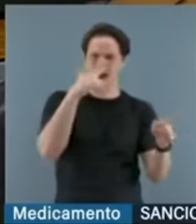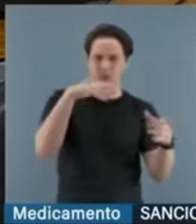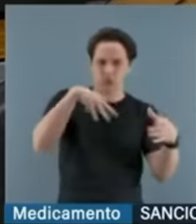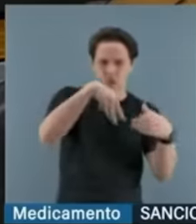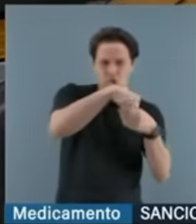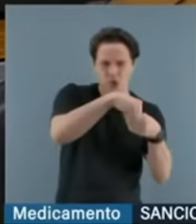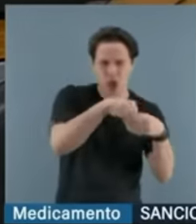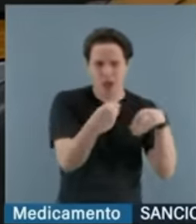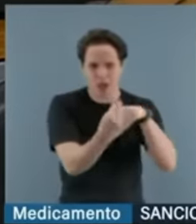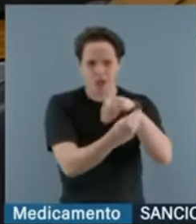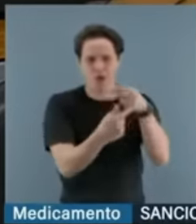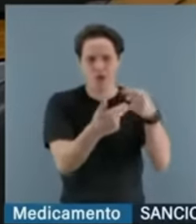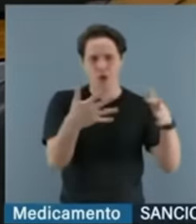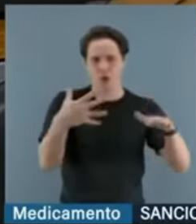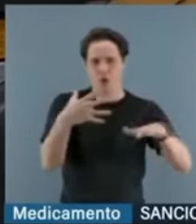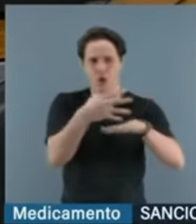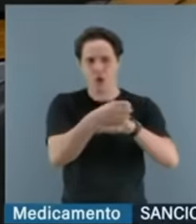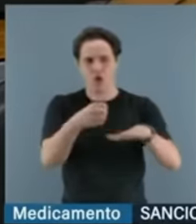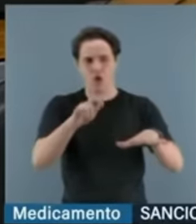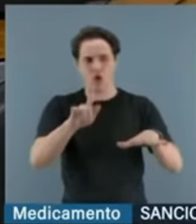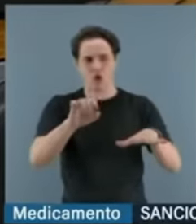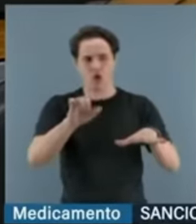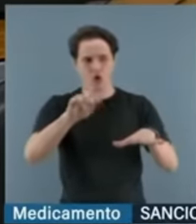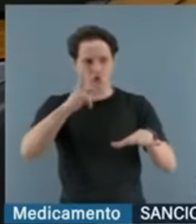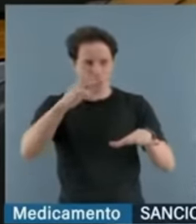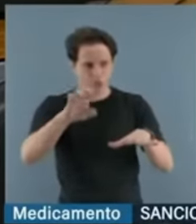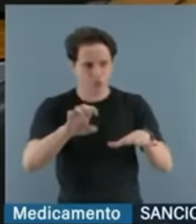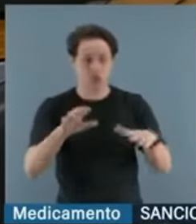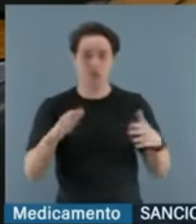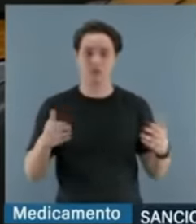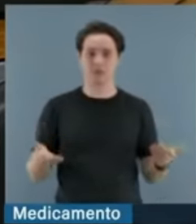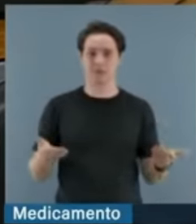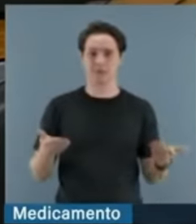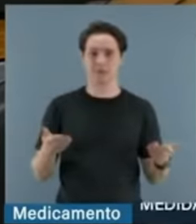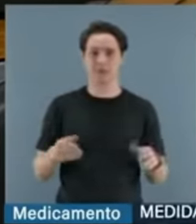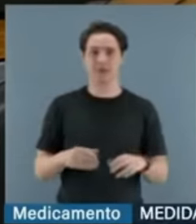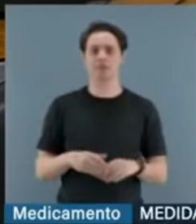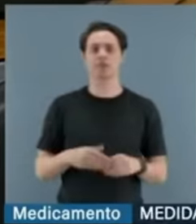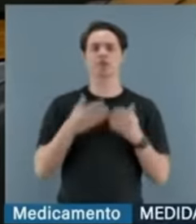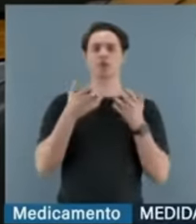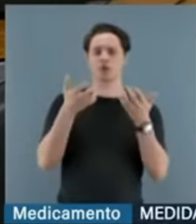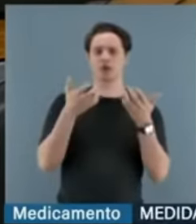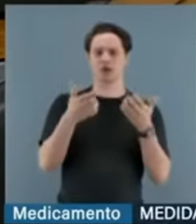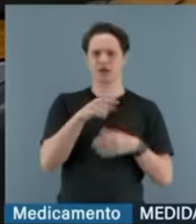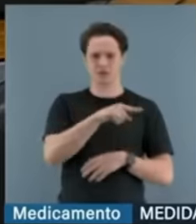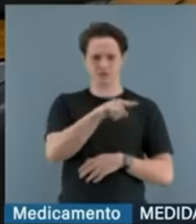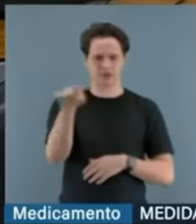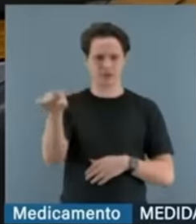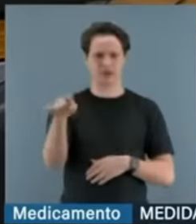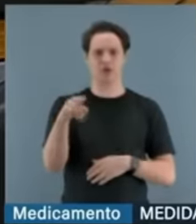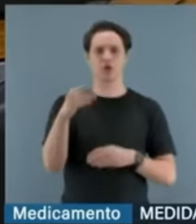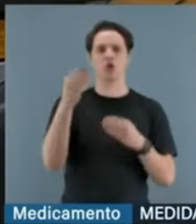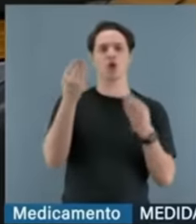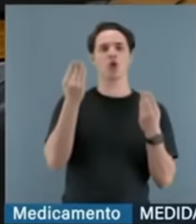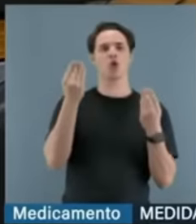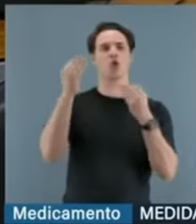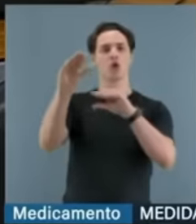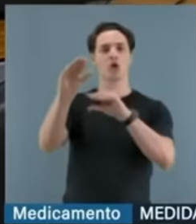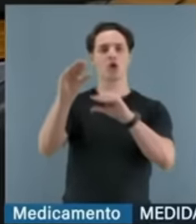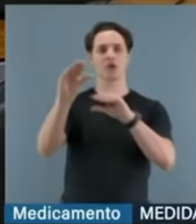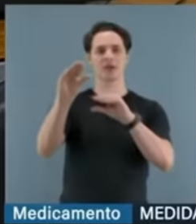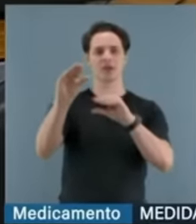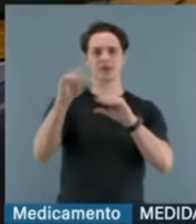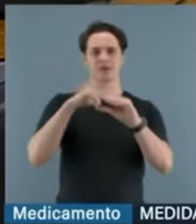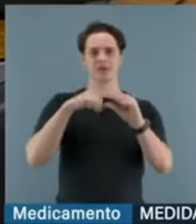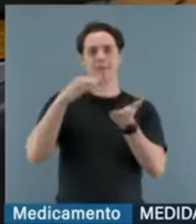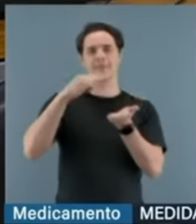numa trama golpista. E eu gostaria que vocês colocassem aí o pedido de Pix do